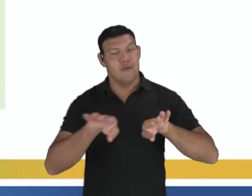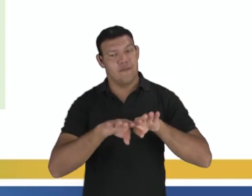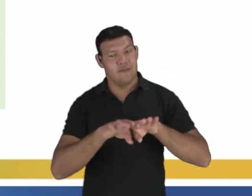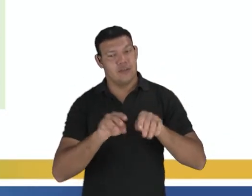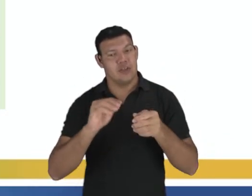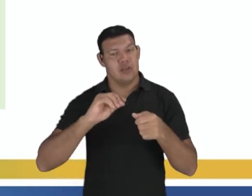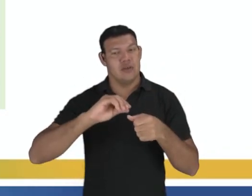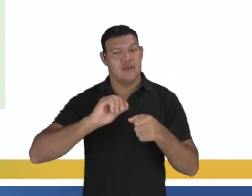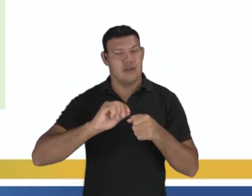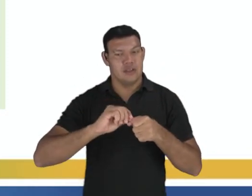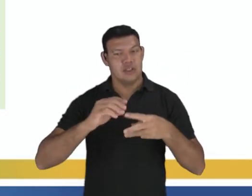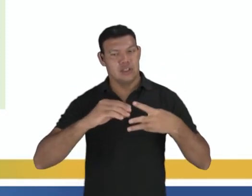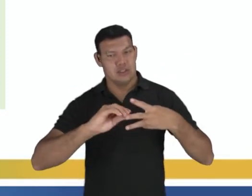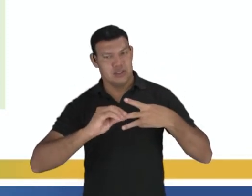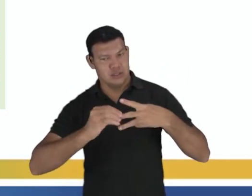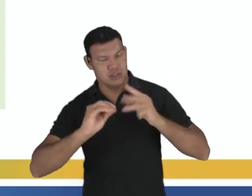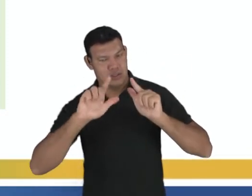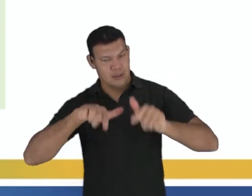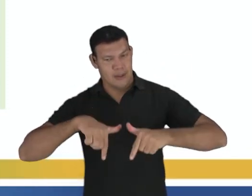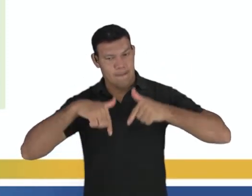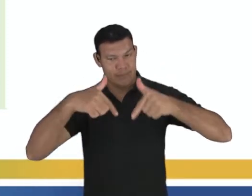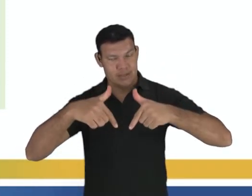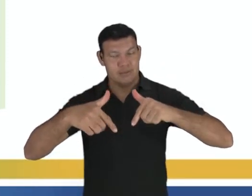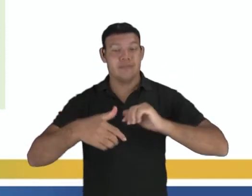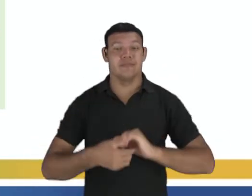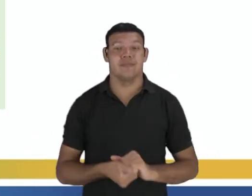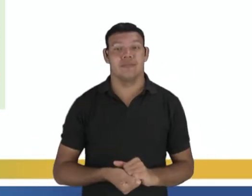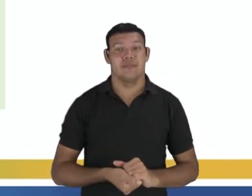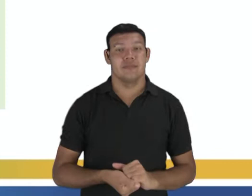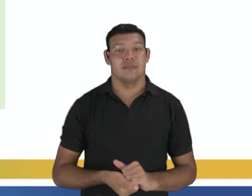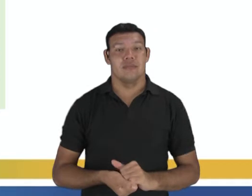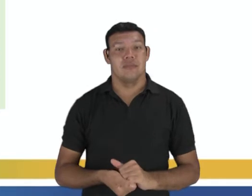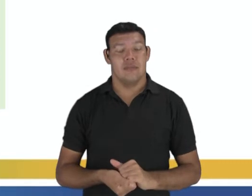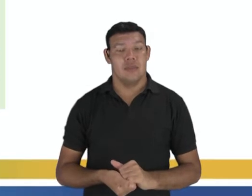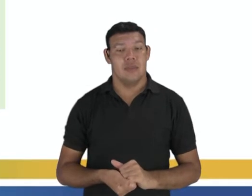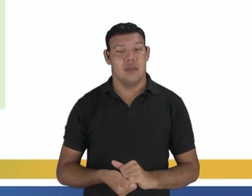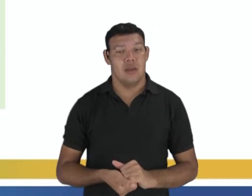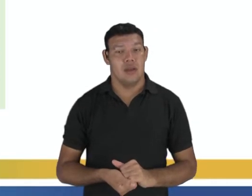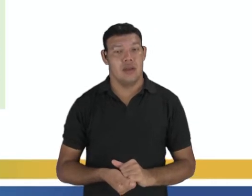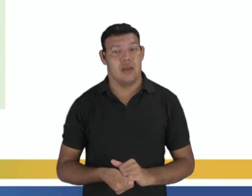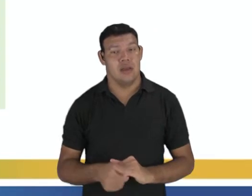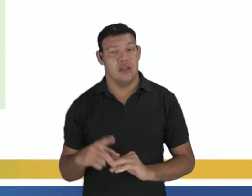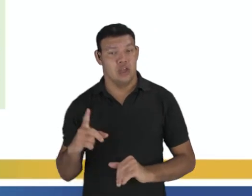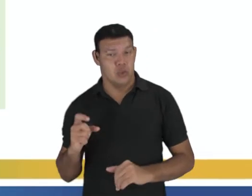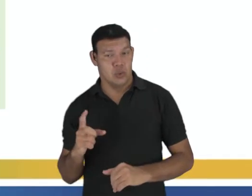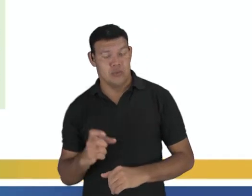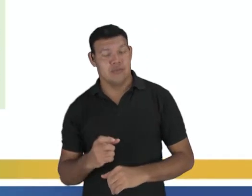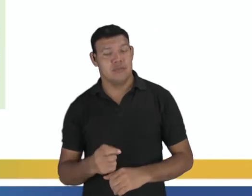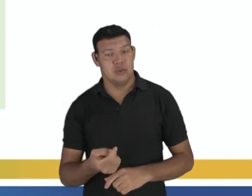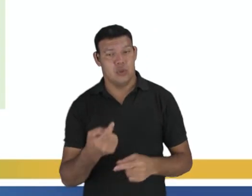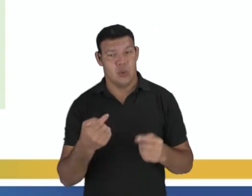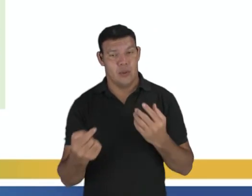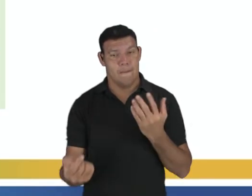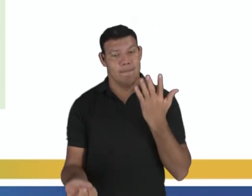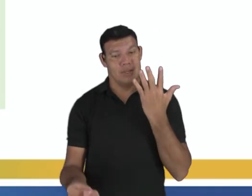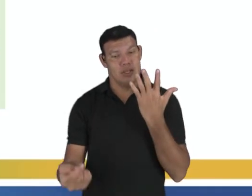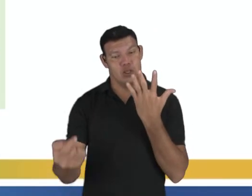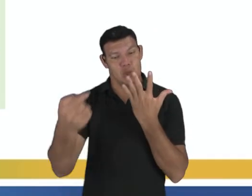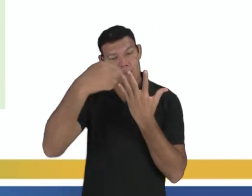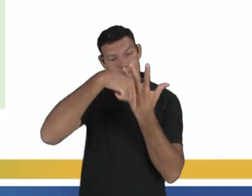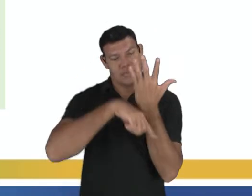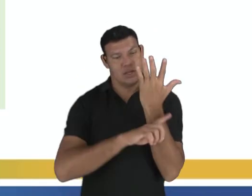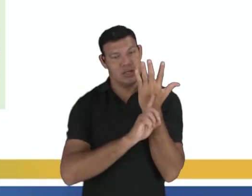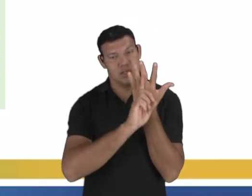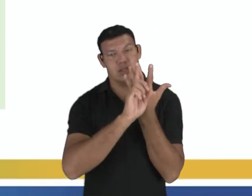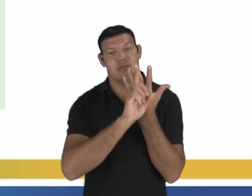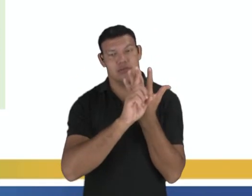de anticorpos pelas células do sistema imunológico. Então, esse organismo atenuado entra no teu sistema imunológico, tá?